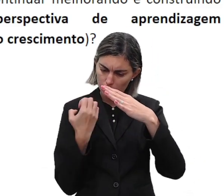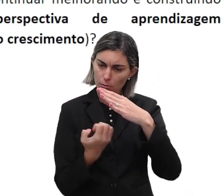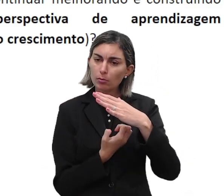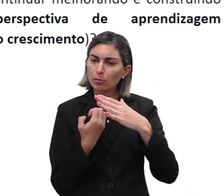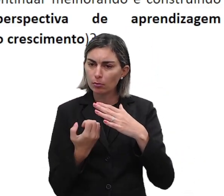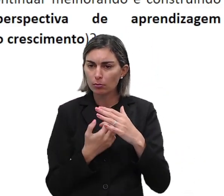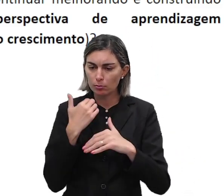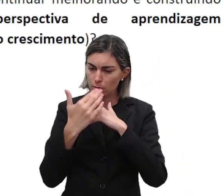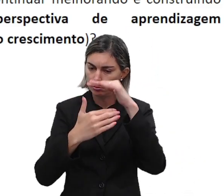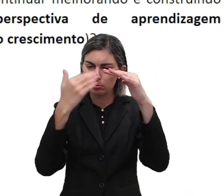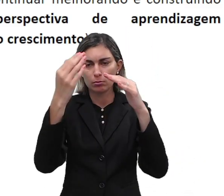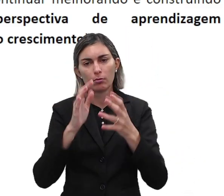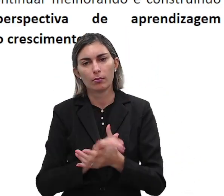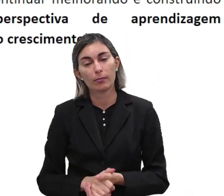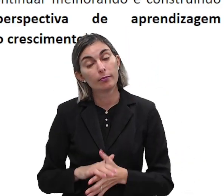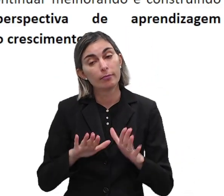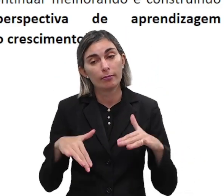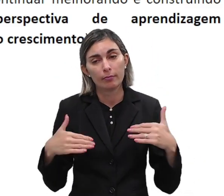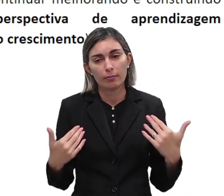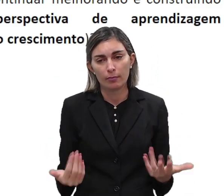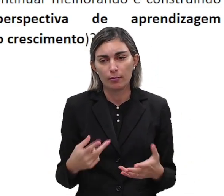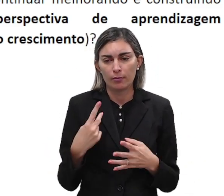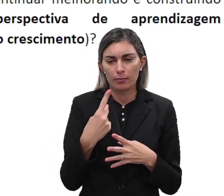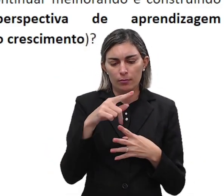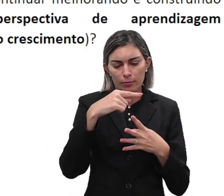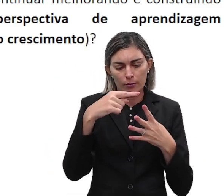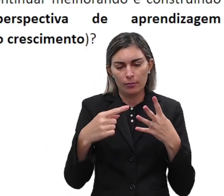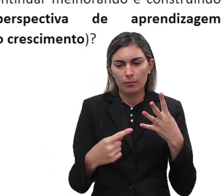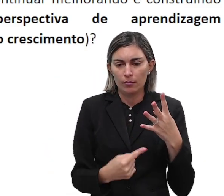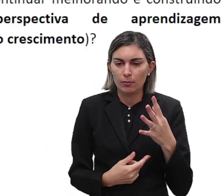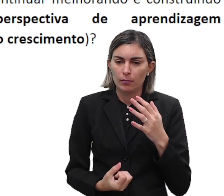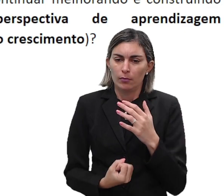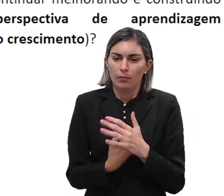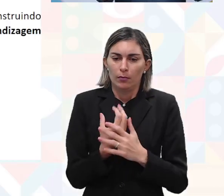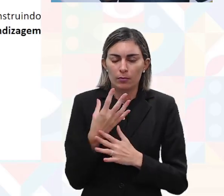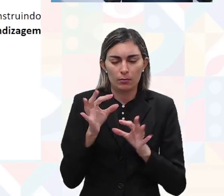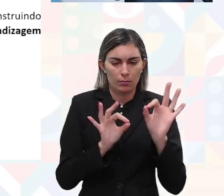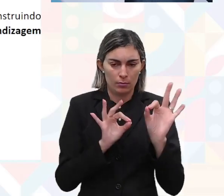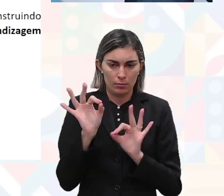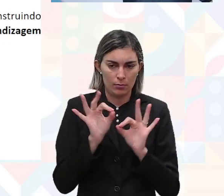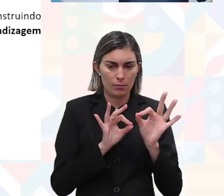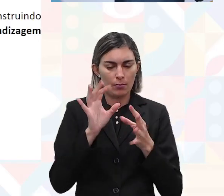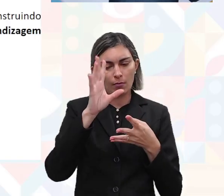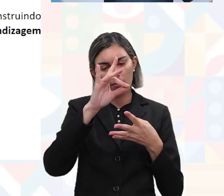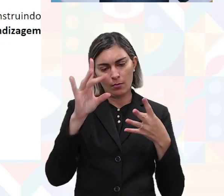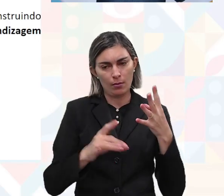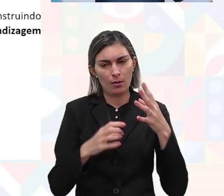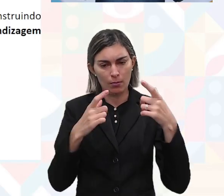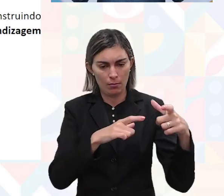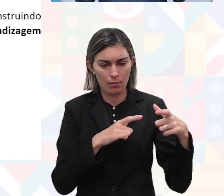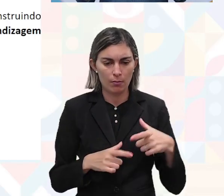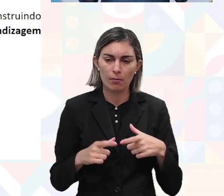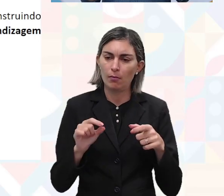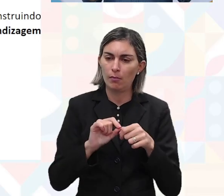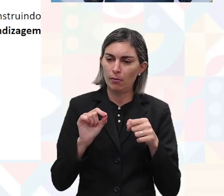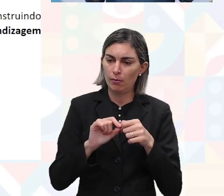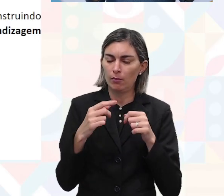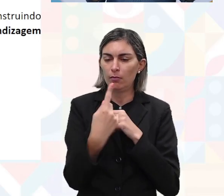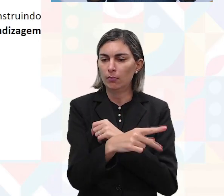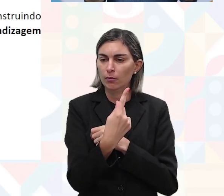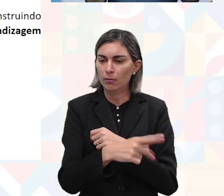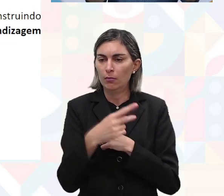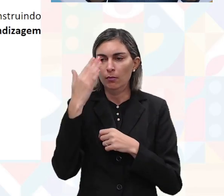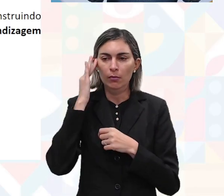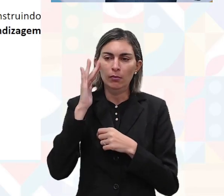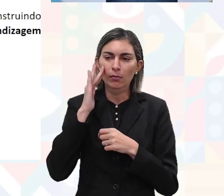de crescimento. Então, esses índices são criados, são construídos para cada organização que faz do jeito que ela